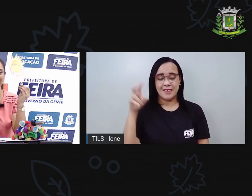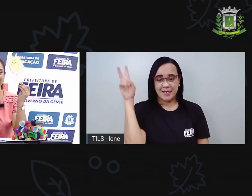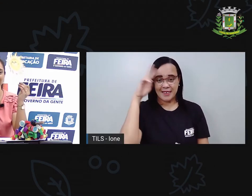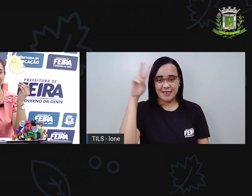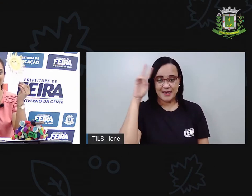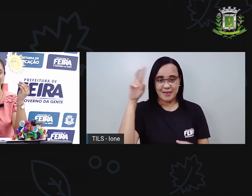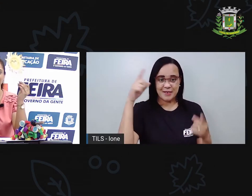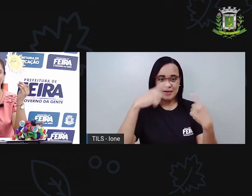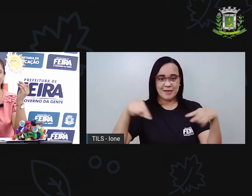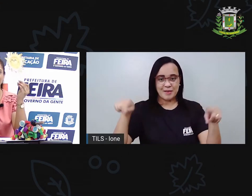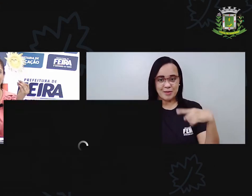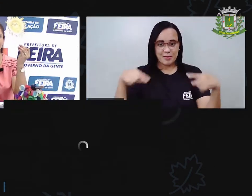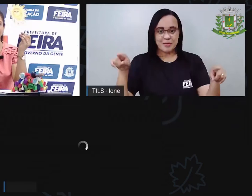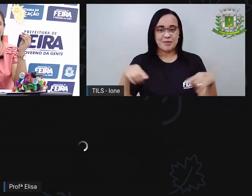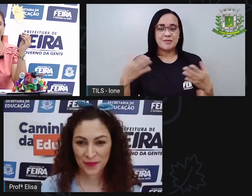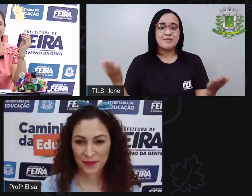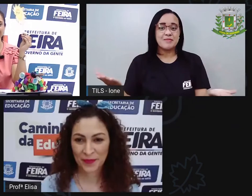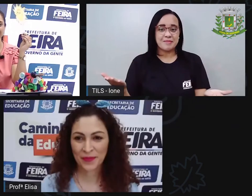música